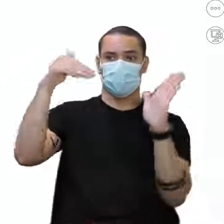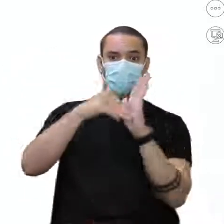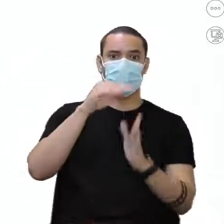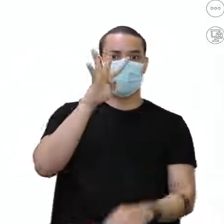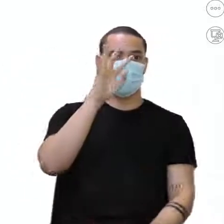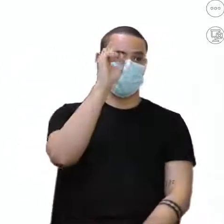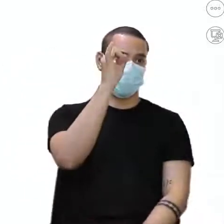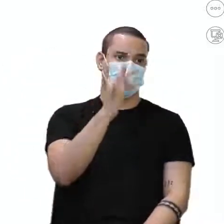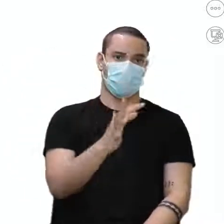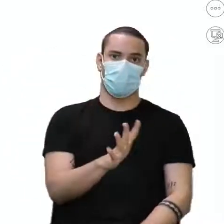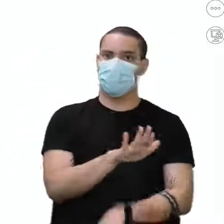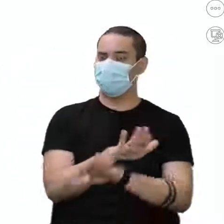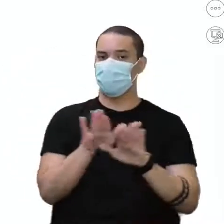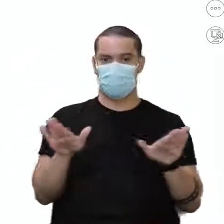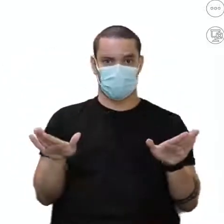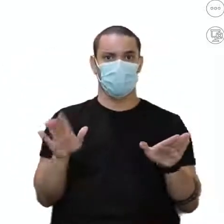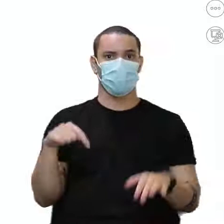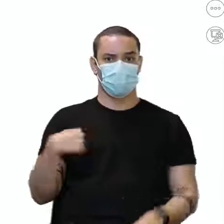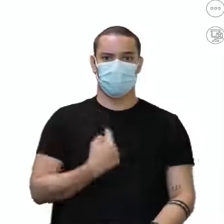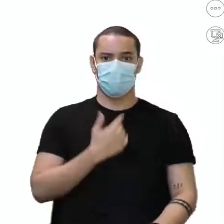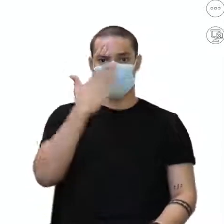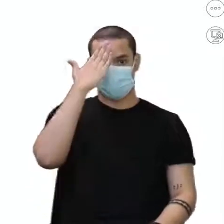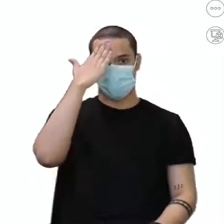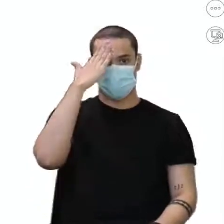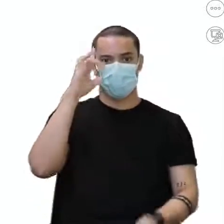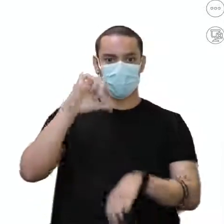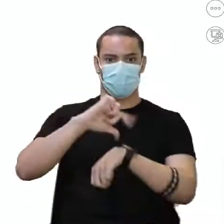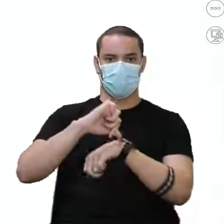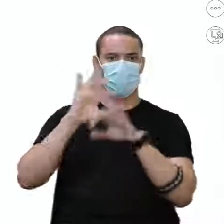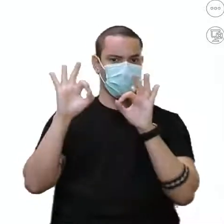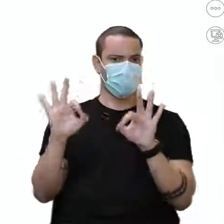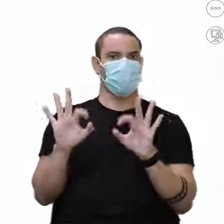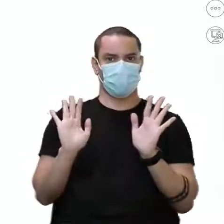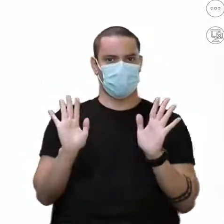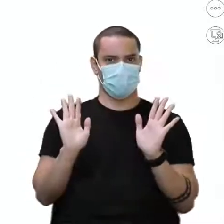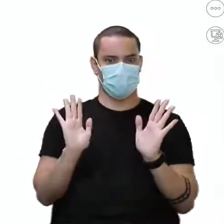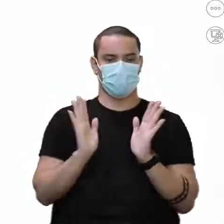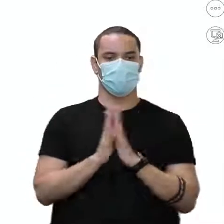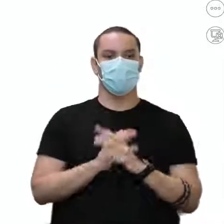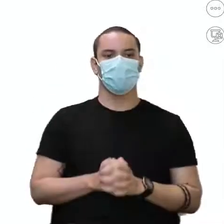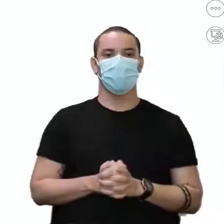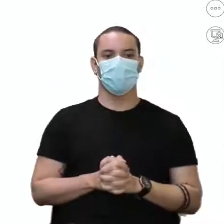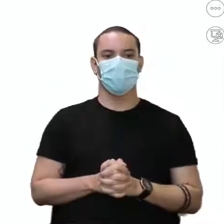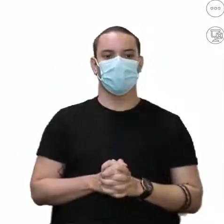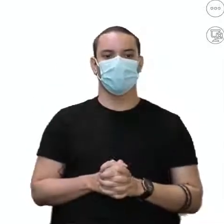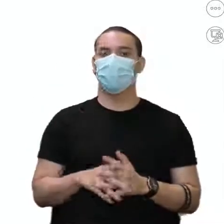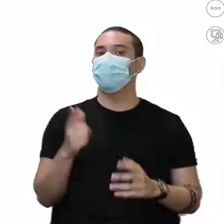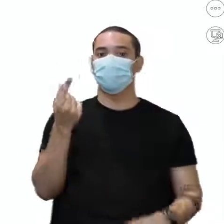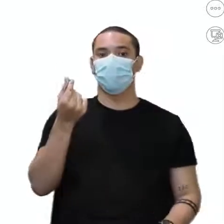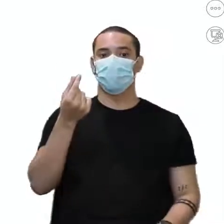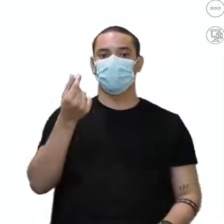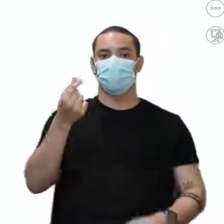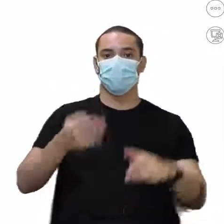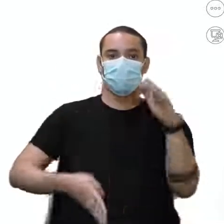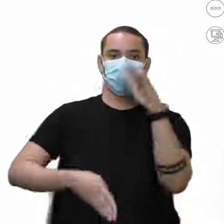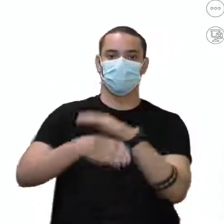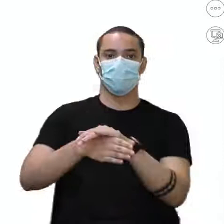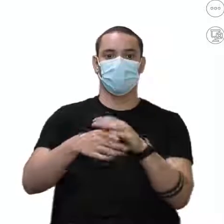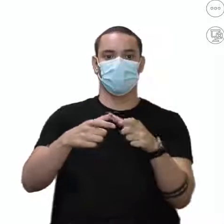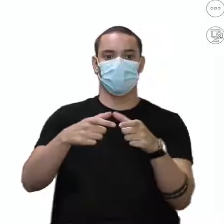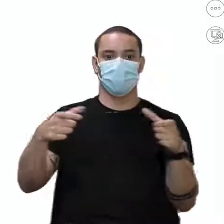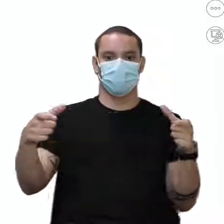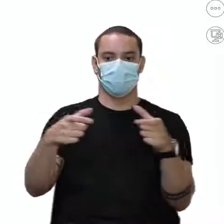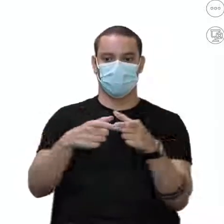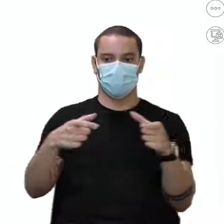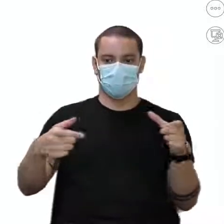seria mais ou menos esse horário, correto? E aí, quanto custa o ingresso? Qual